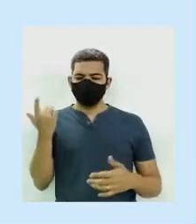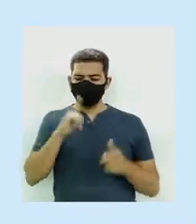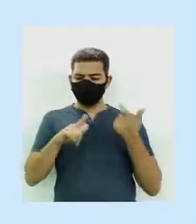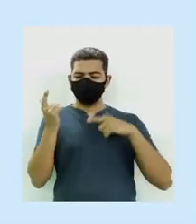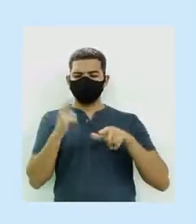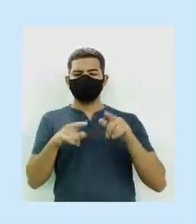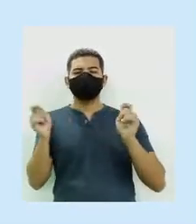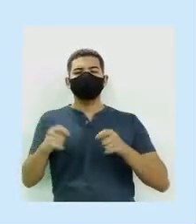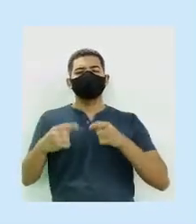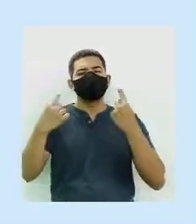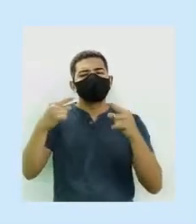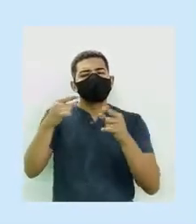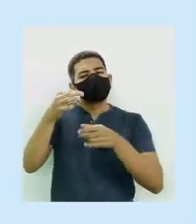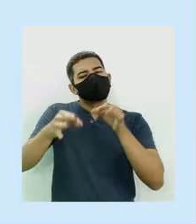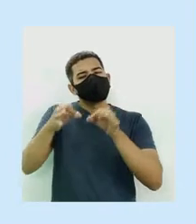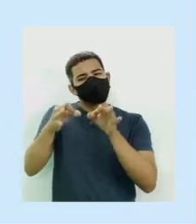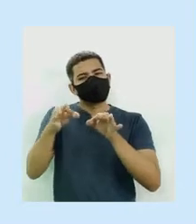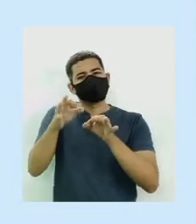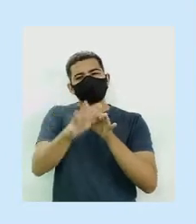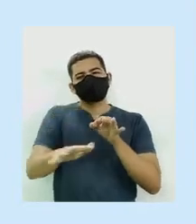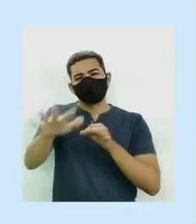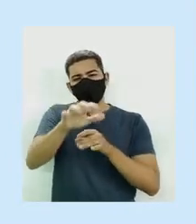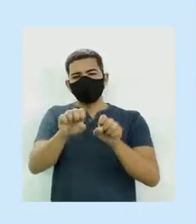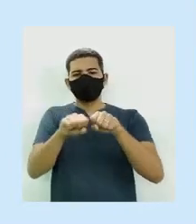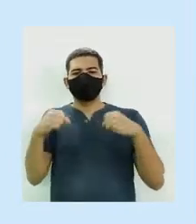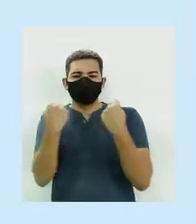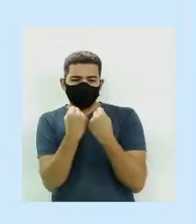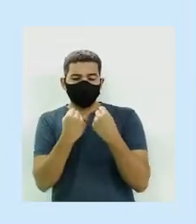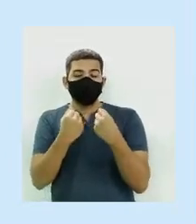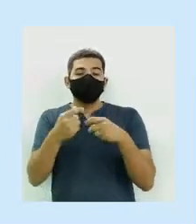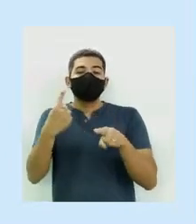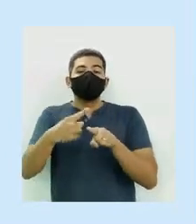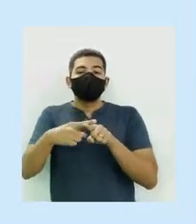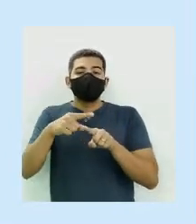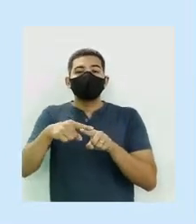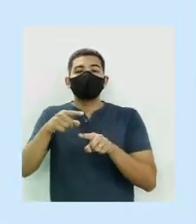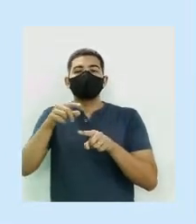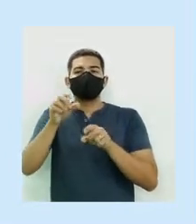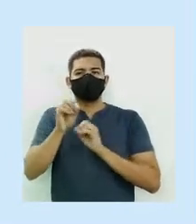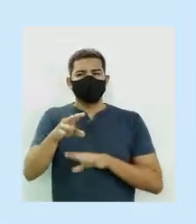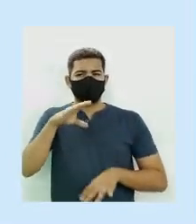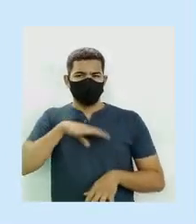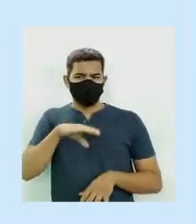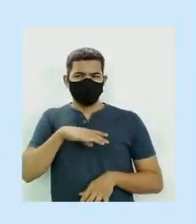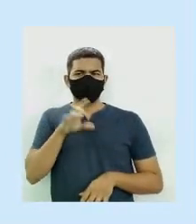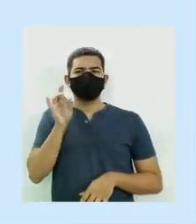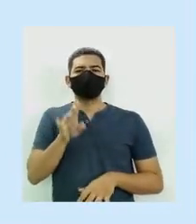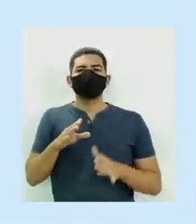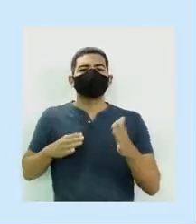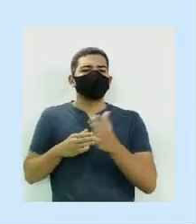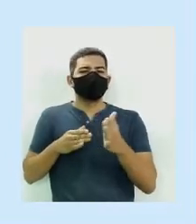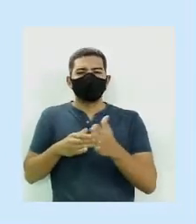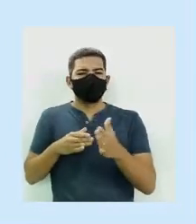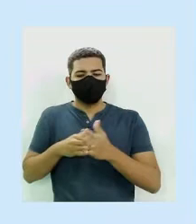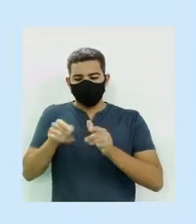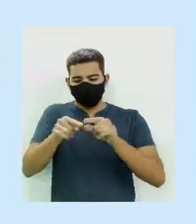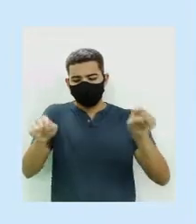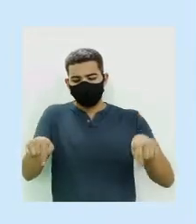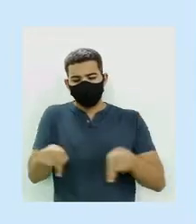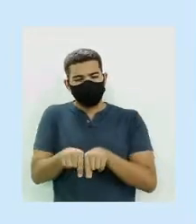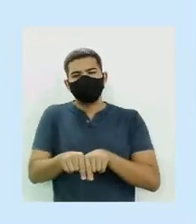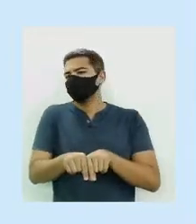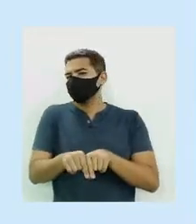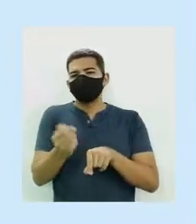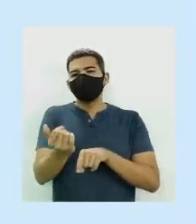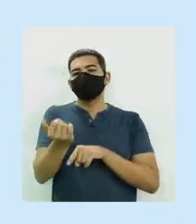crítica para vocês e para a sociedade. Afinal de contas, aulas de língua portuguesa elas não vão se limitar às salas de aula. É